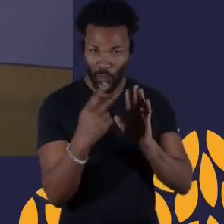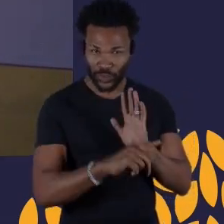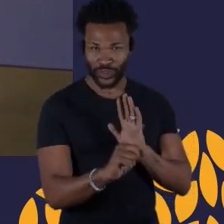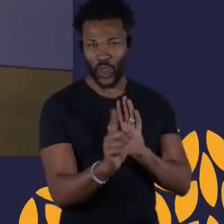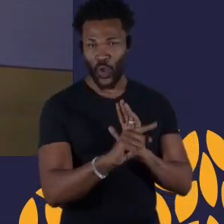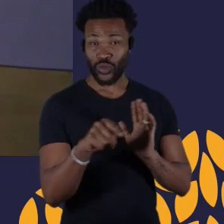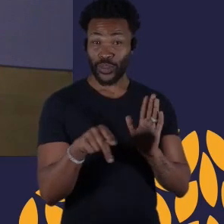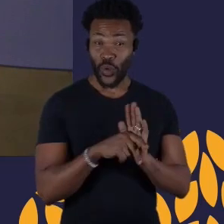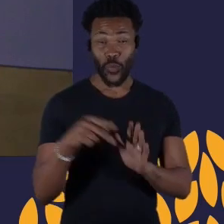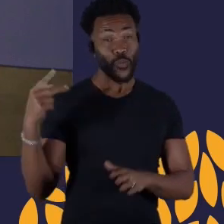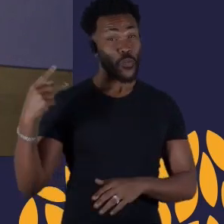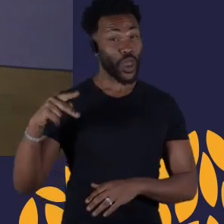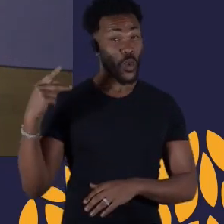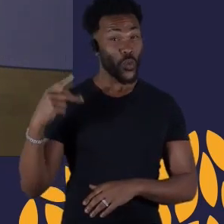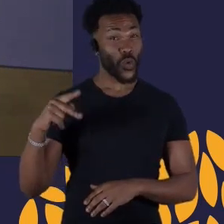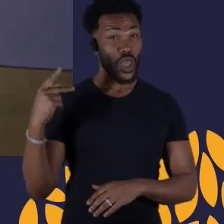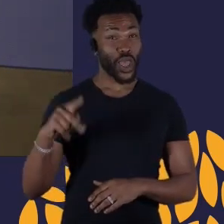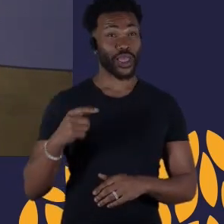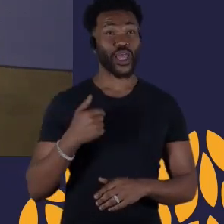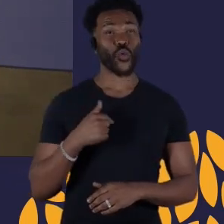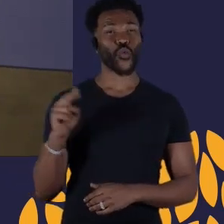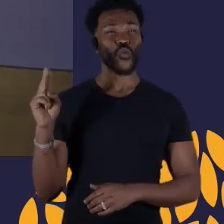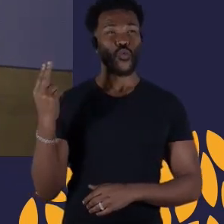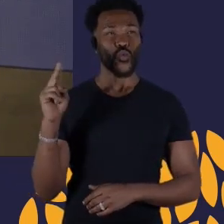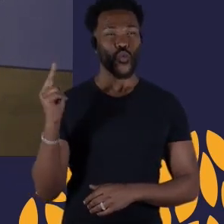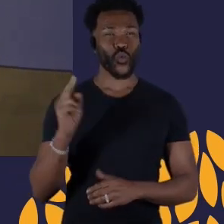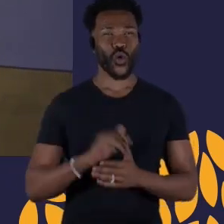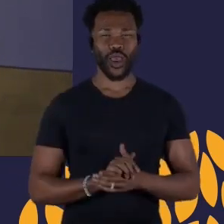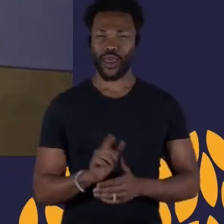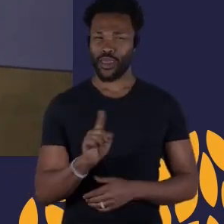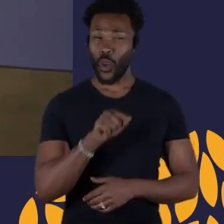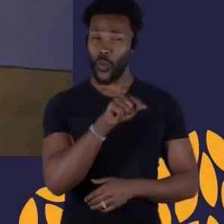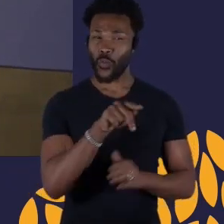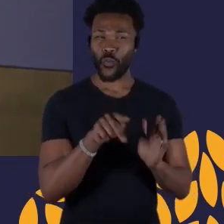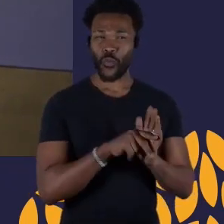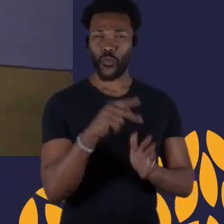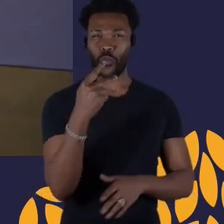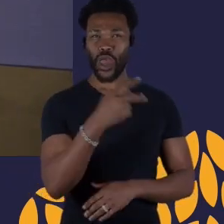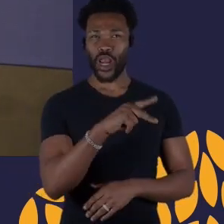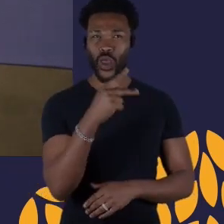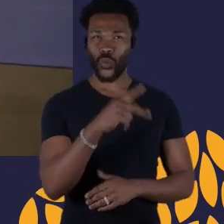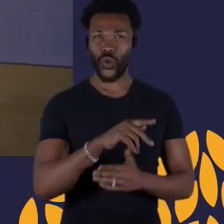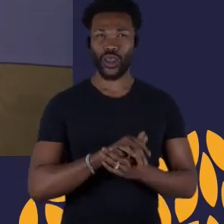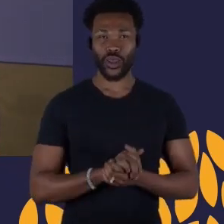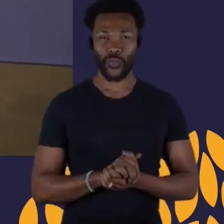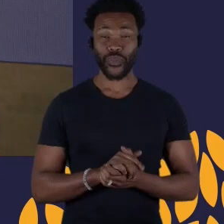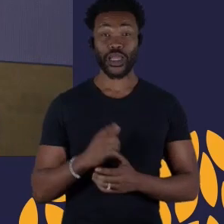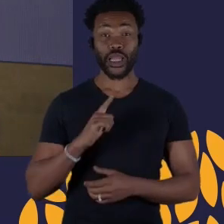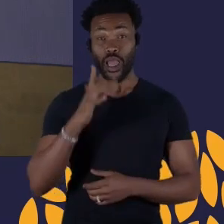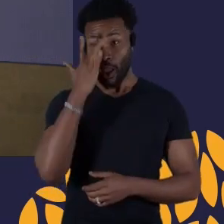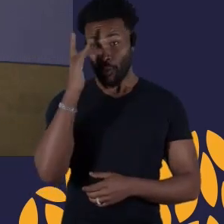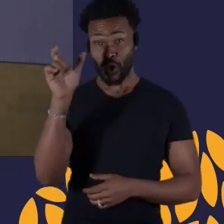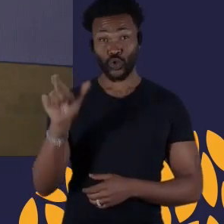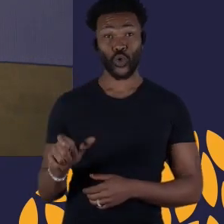Você é paraguaia. Não, eu sou uruguaia. Não, você é paraguaia. Tem algum paraguaio